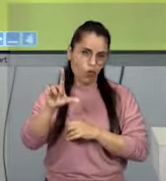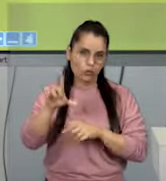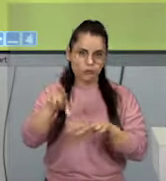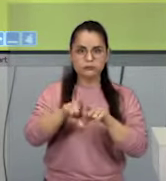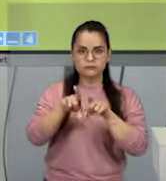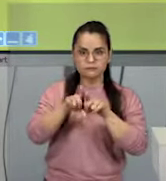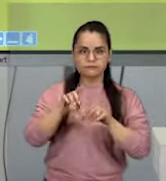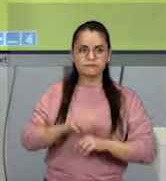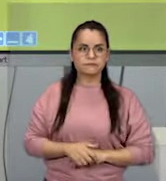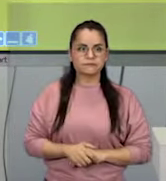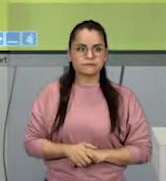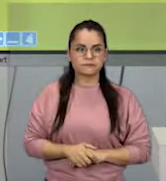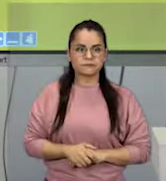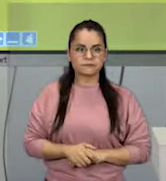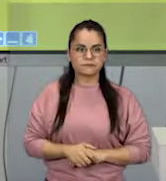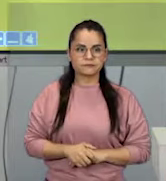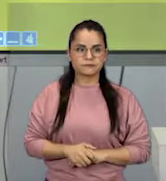energia para dar Mall